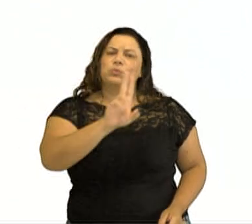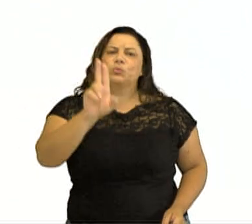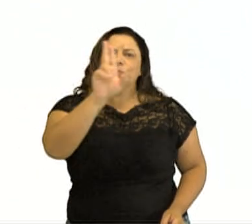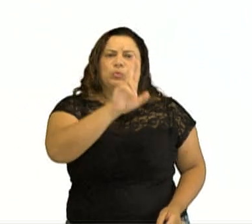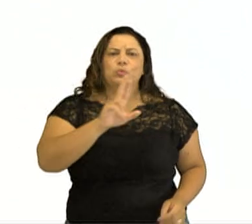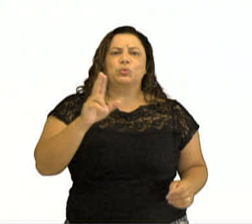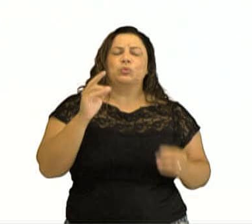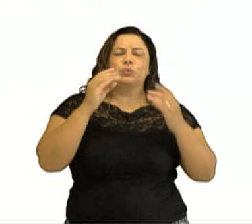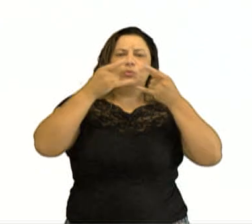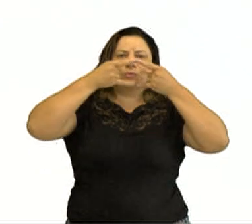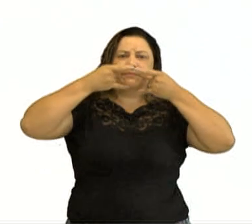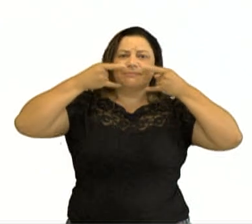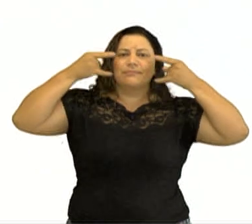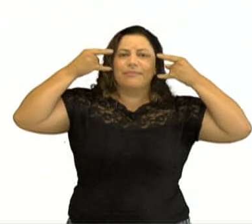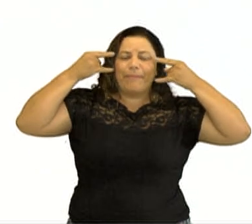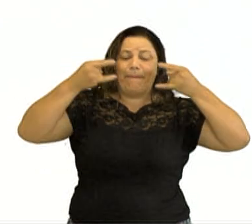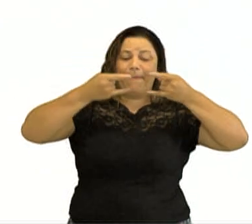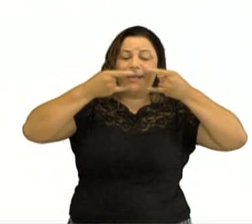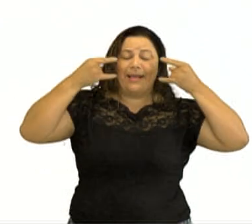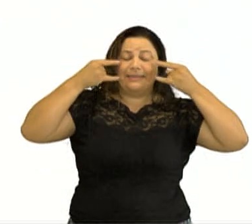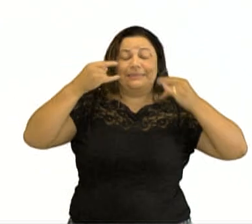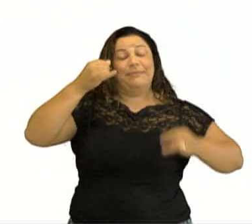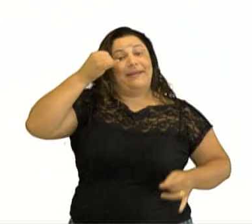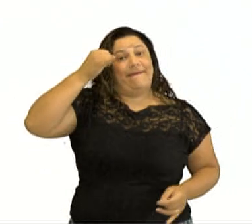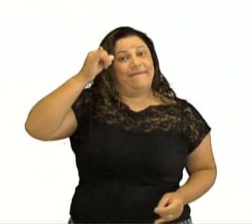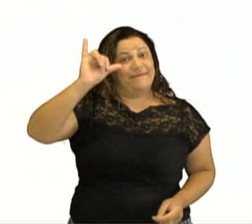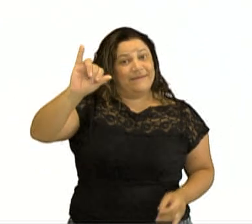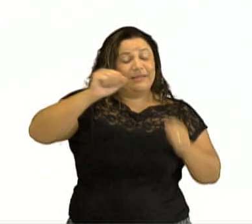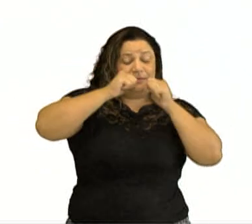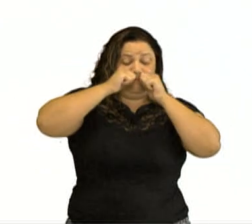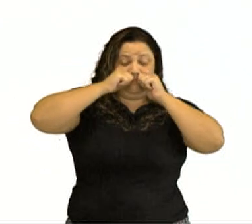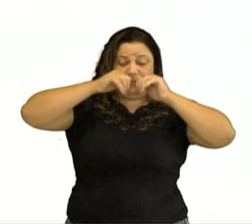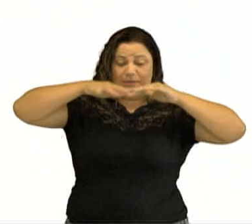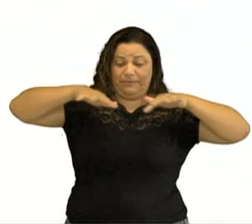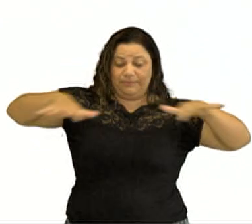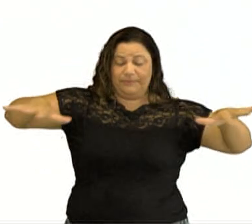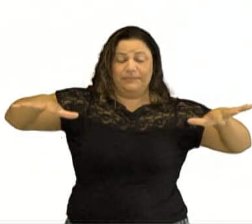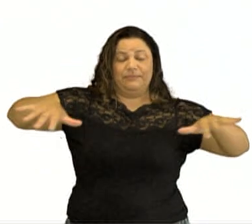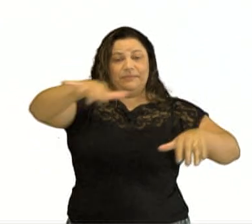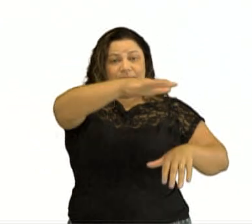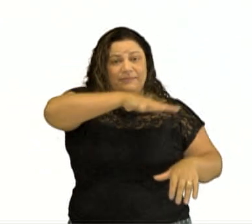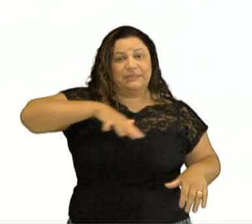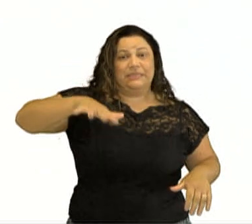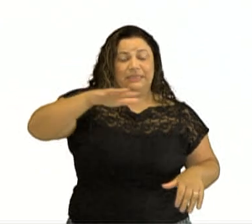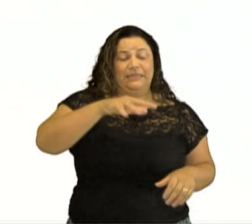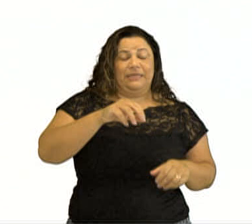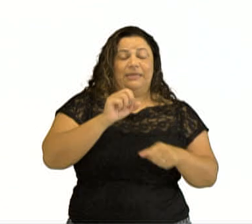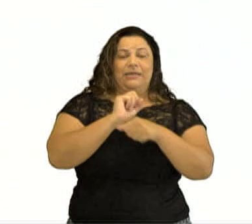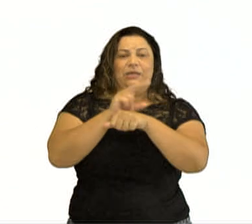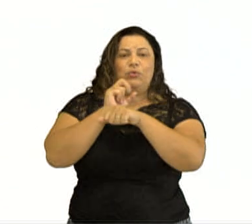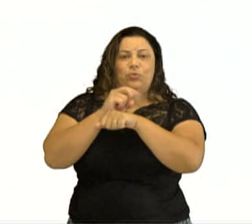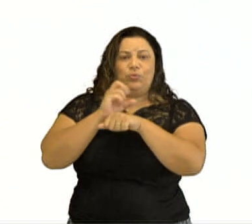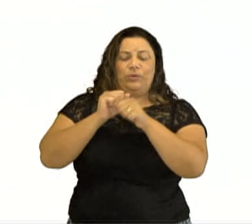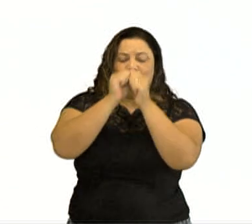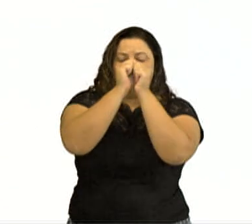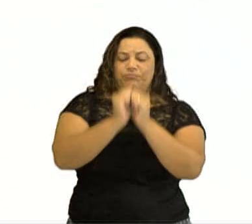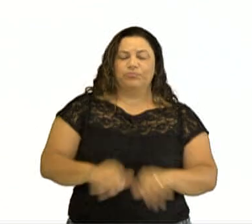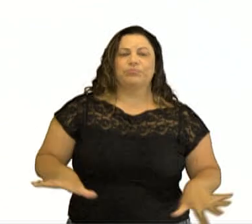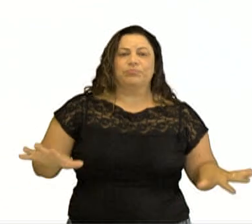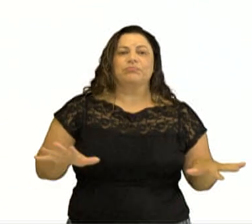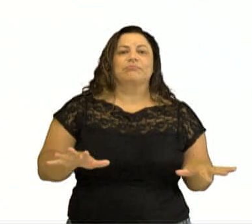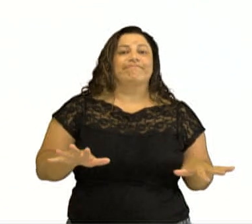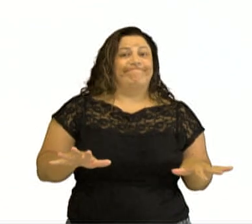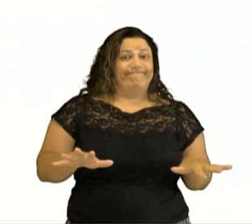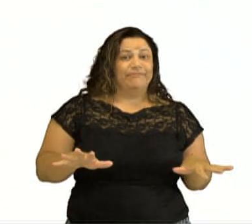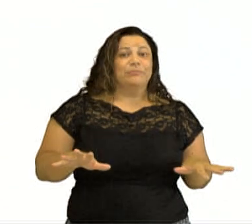barreiras, como a máscara, para evitar que essas gotículas sejam espalhadas pelo ambiente para que o vírus se dissemine. Também é importante,